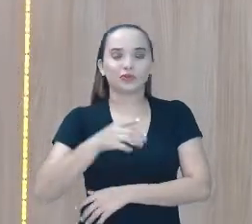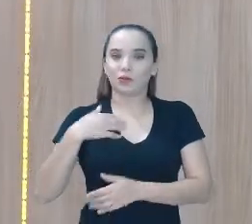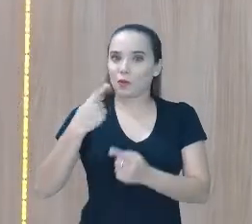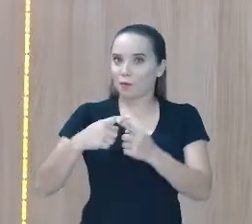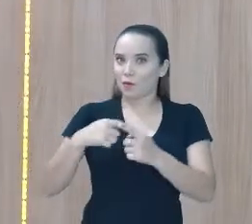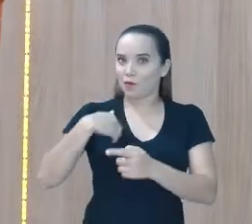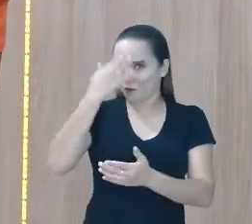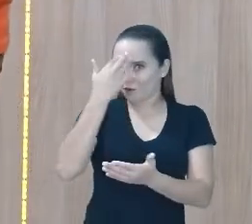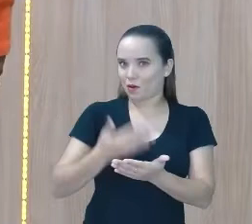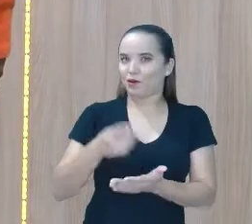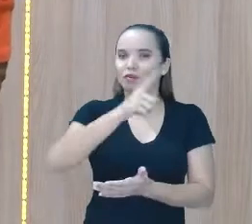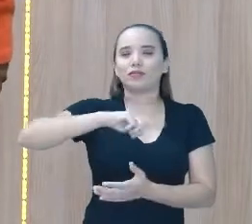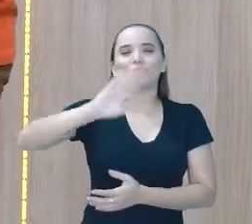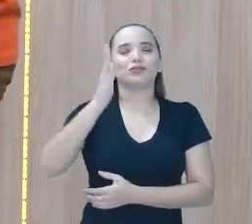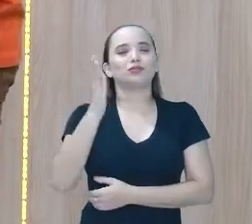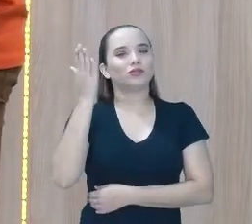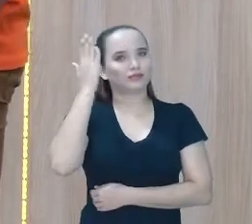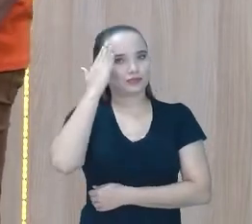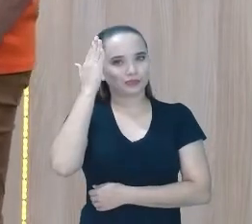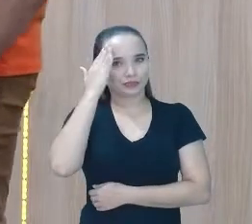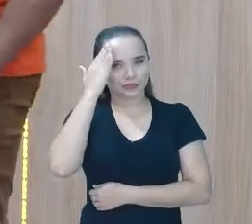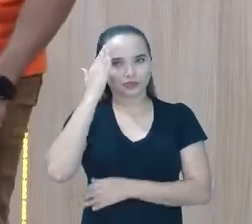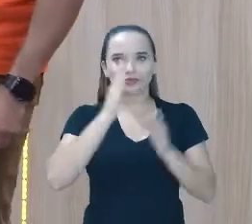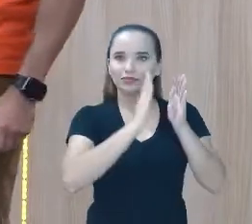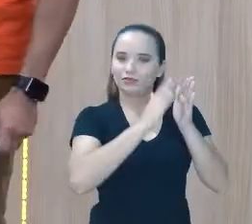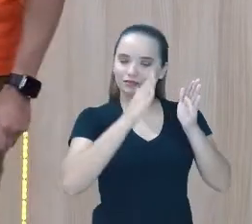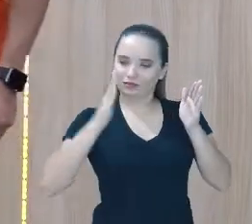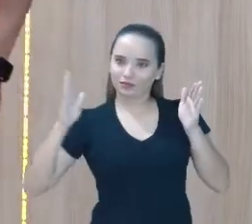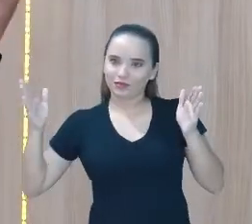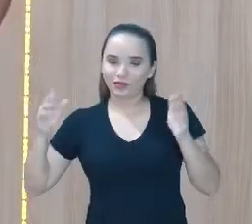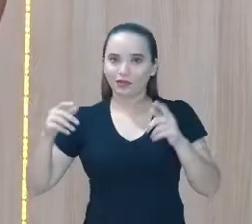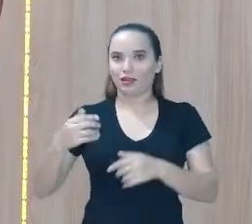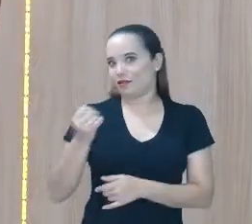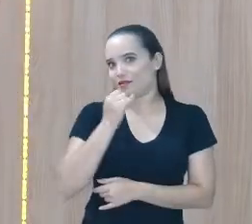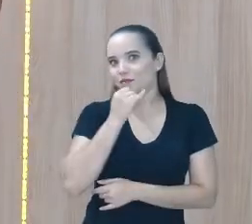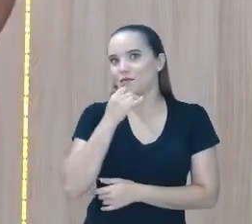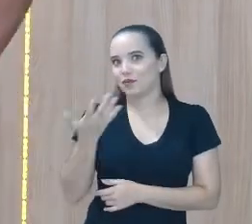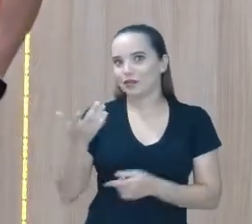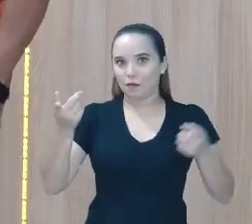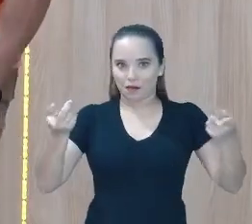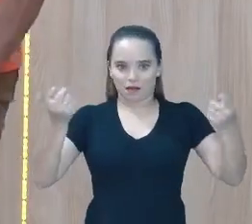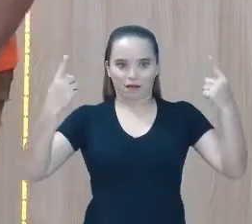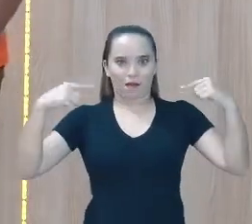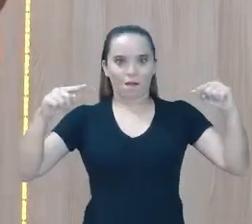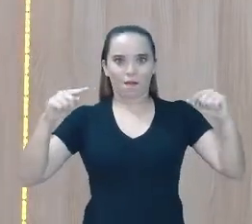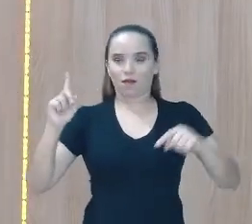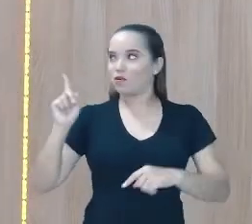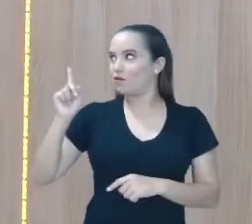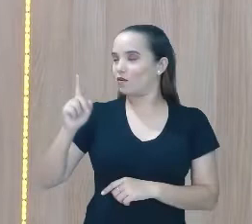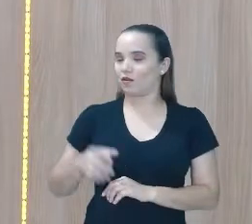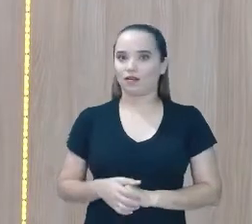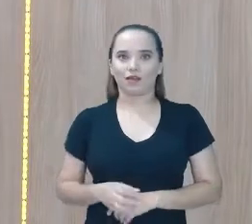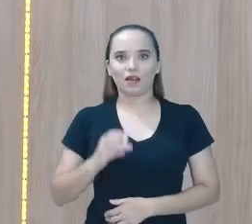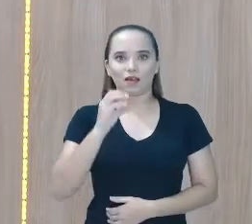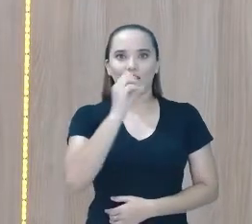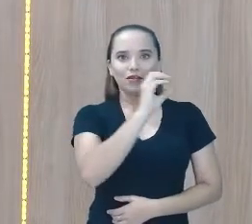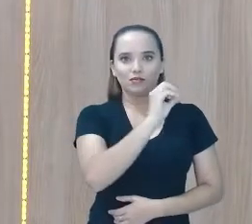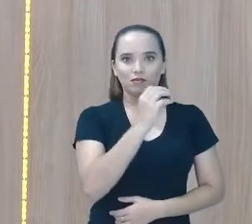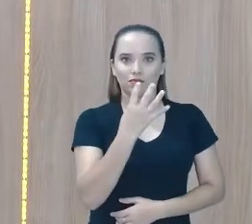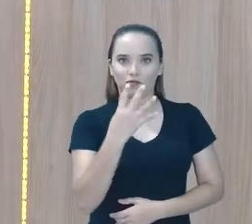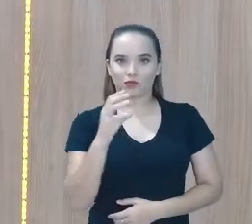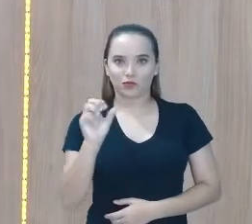entendeu aí a lógica dessas sequências, como por exemplo, a de baixo, tenho lá o 0,